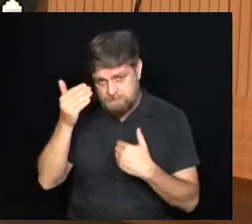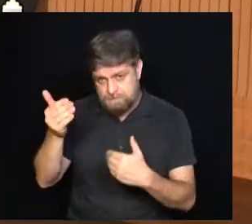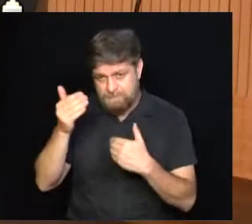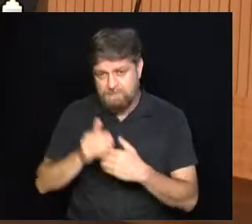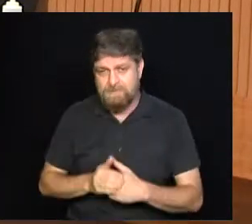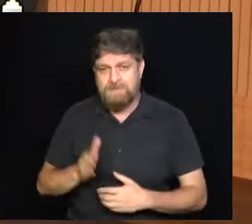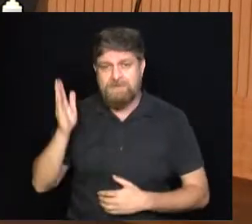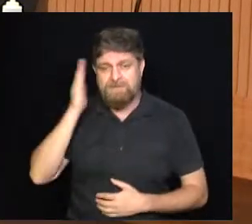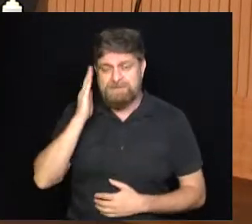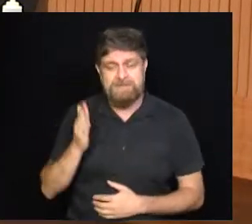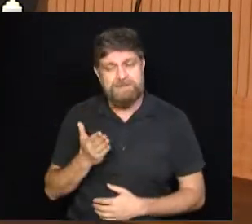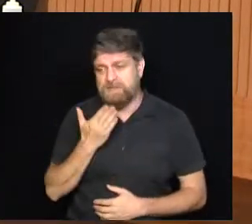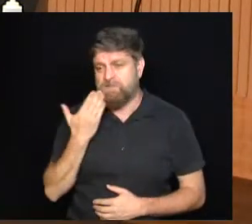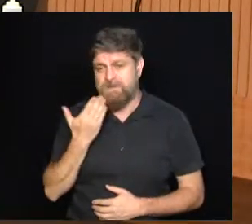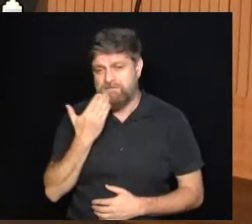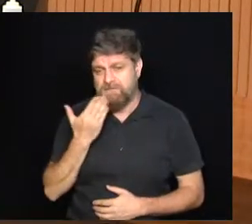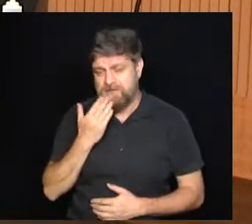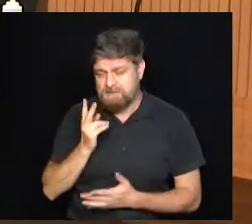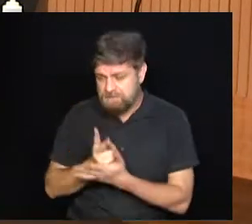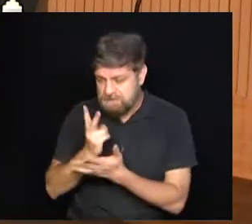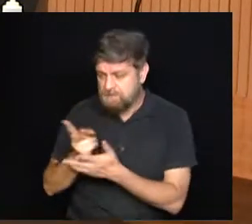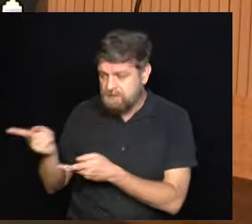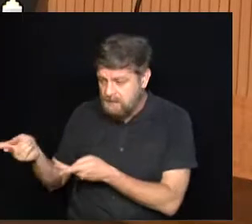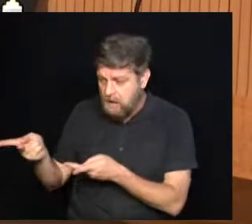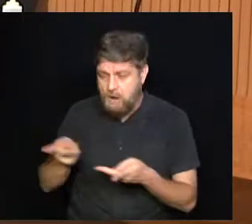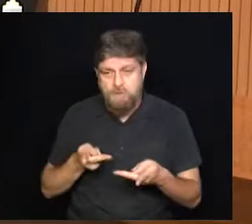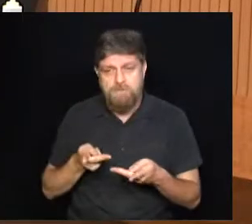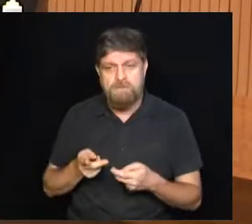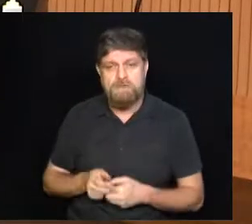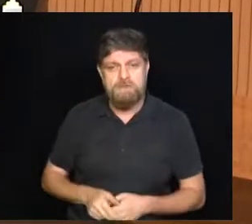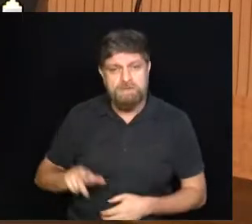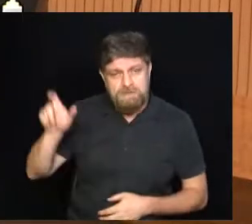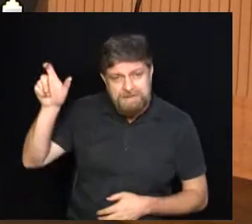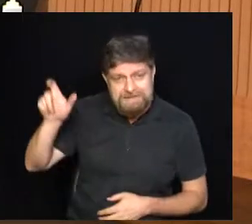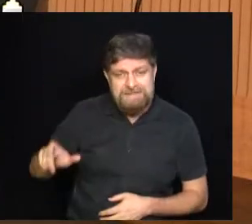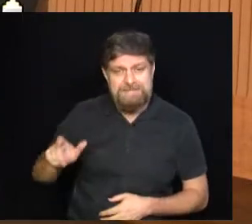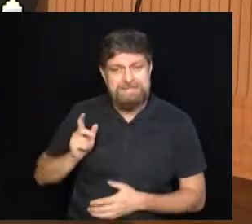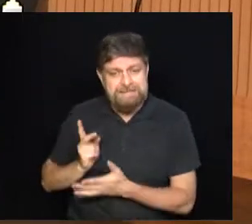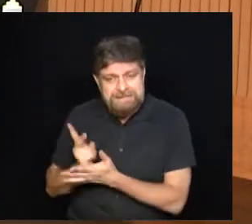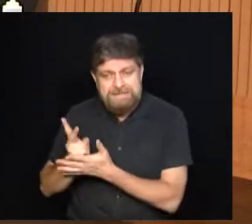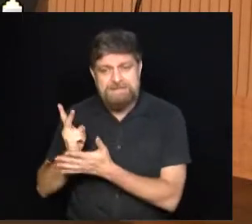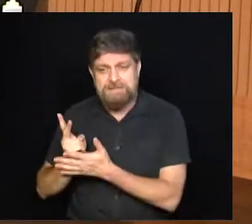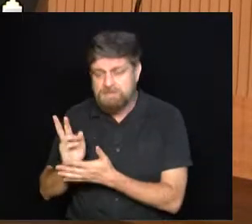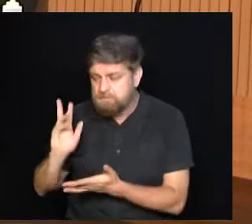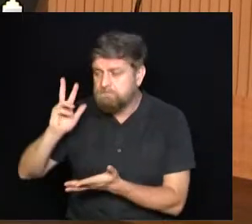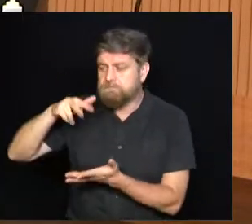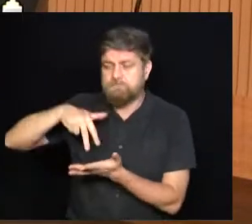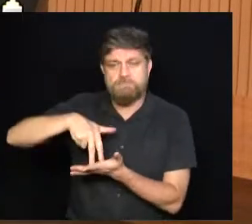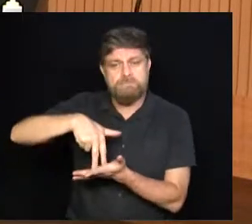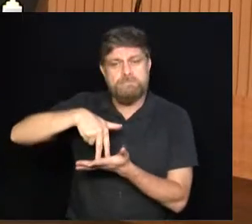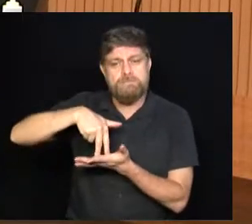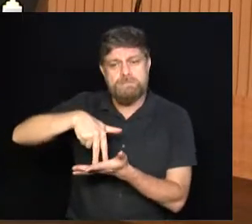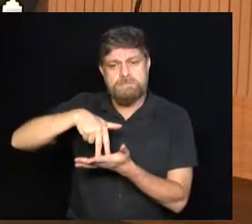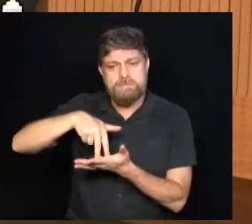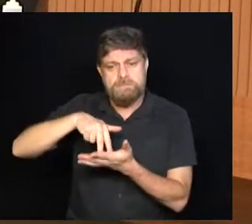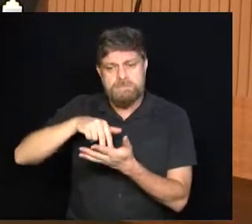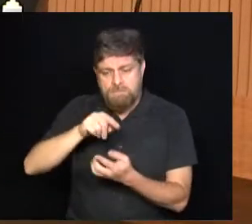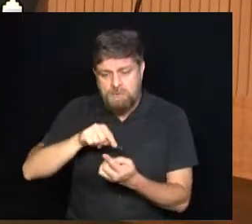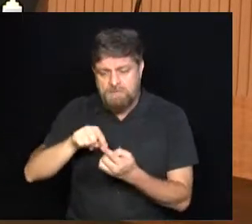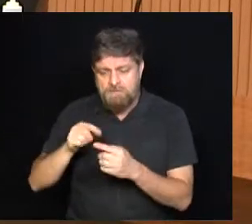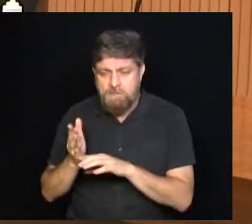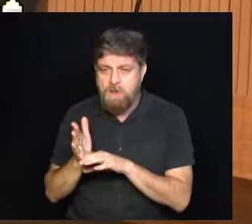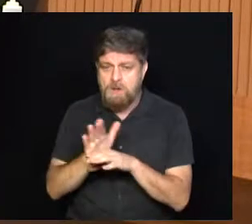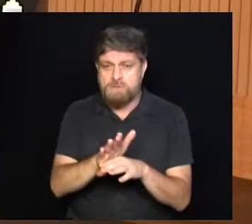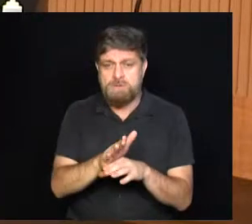fácil, né? Sempre que a gente convida, vocês estão sempre dispostos a ajudar, e eu